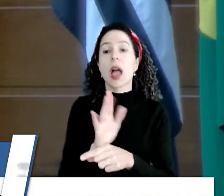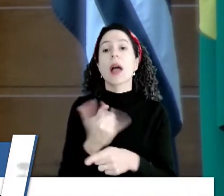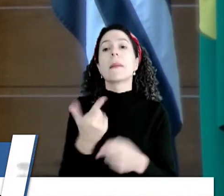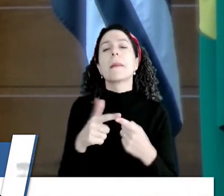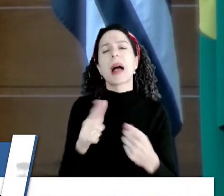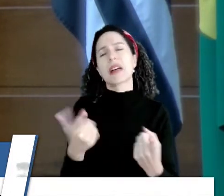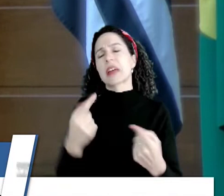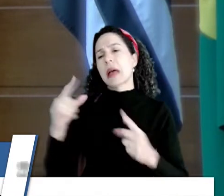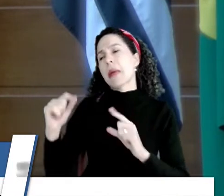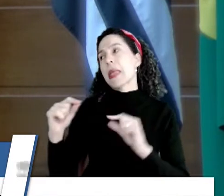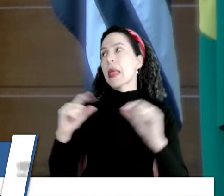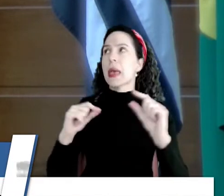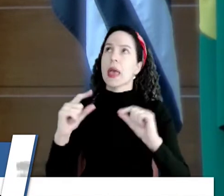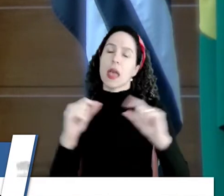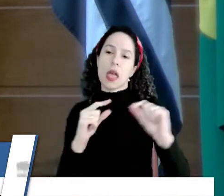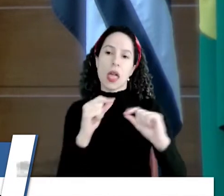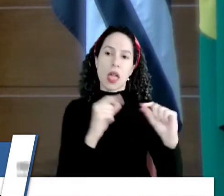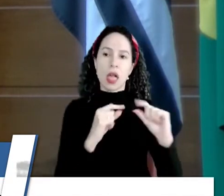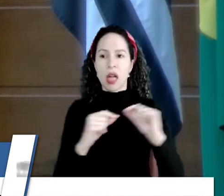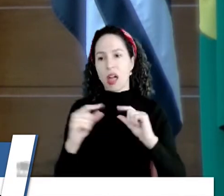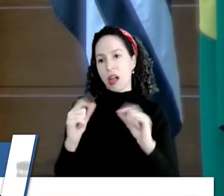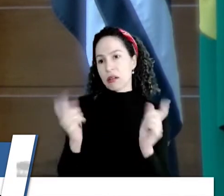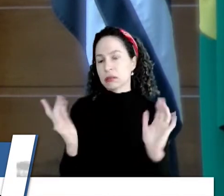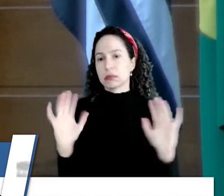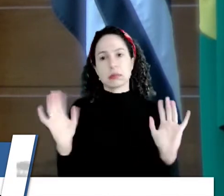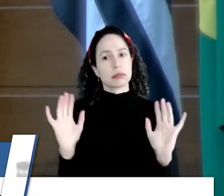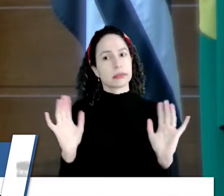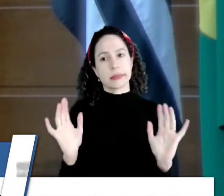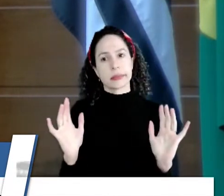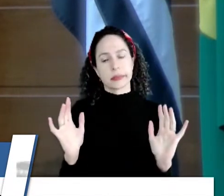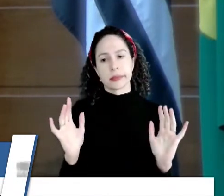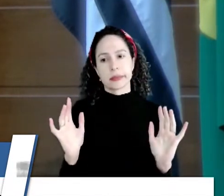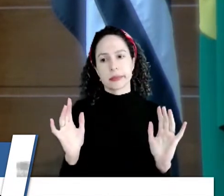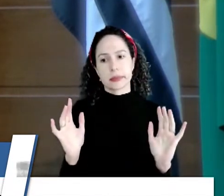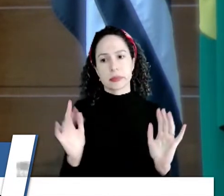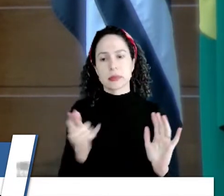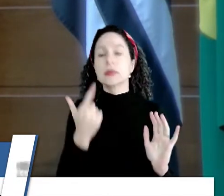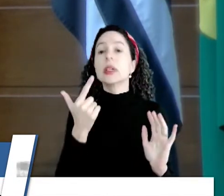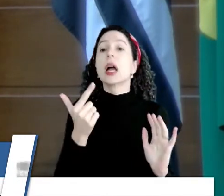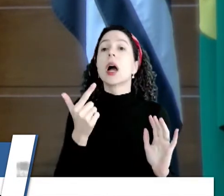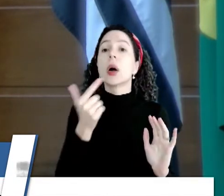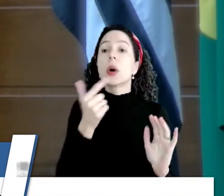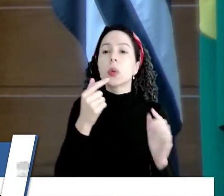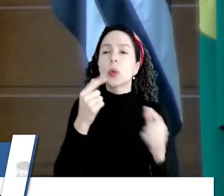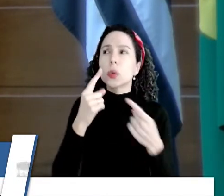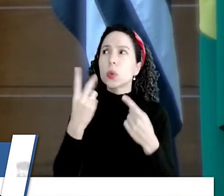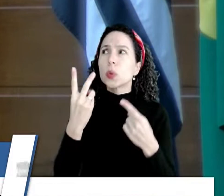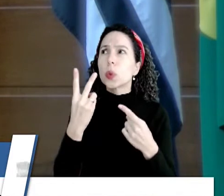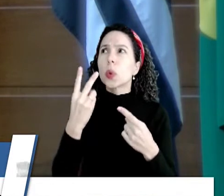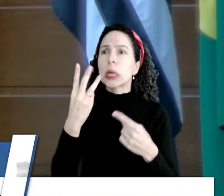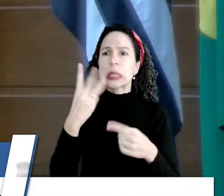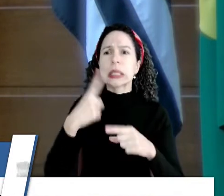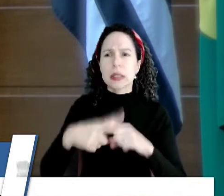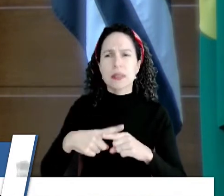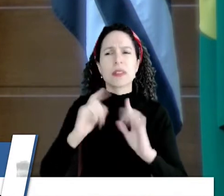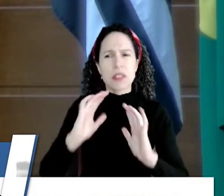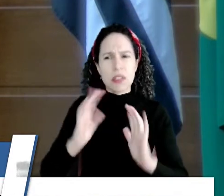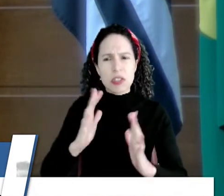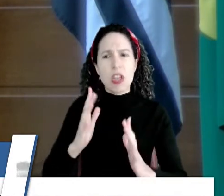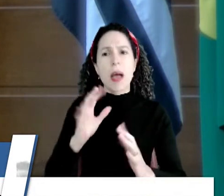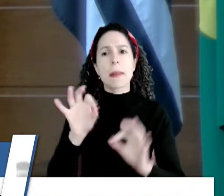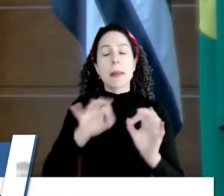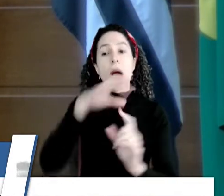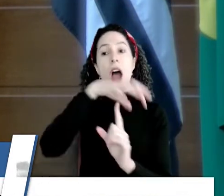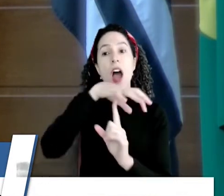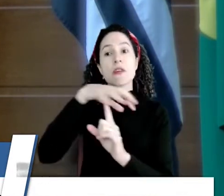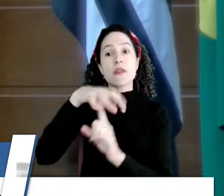pelo menos duas ou três vezes a gente já fez a feira dos animais do canil municipal. Então, como é